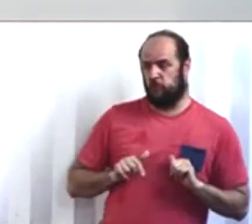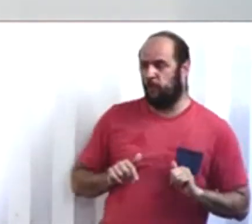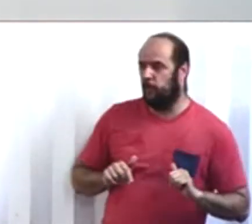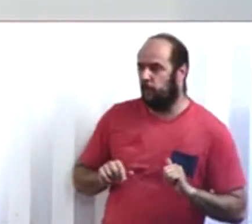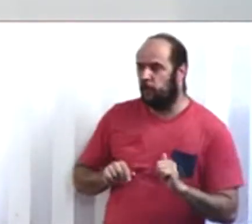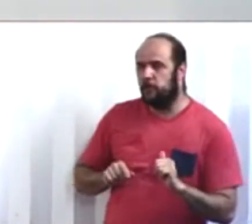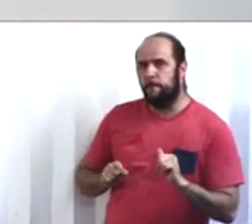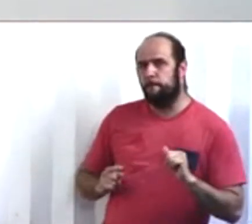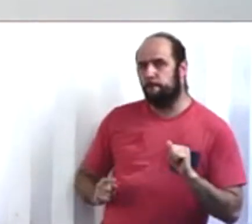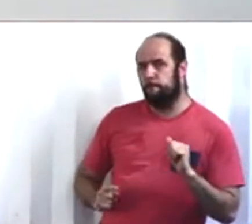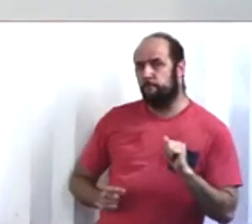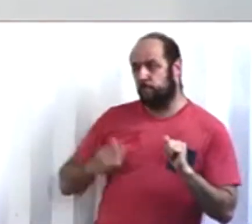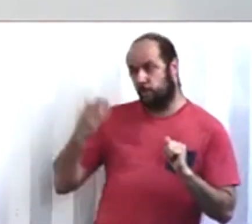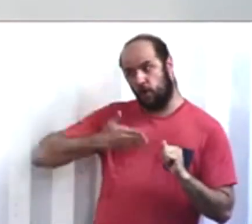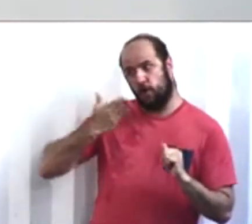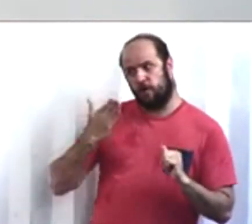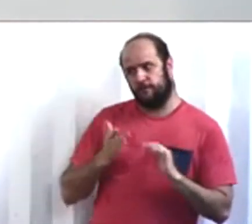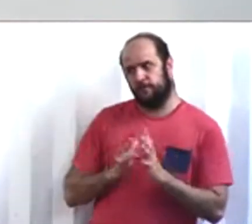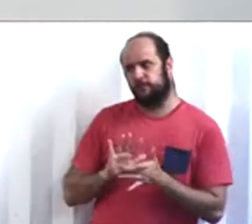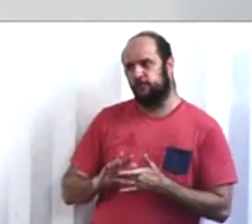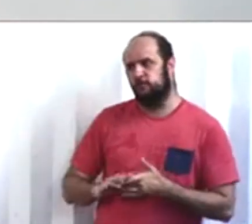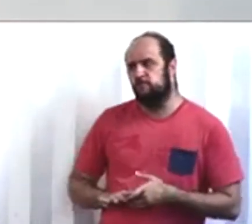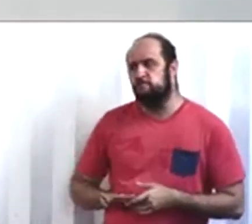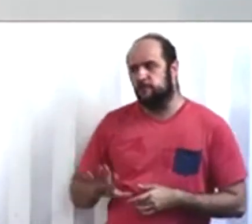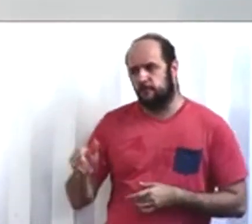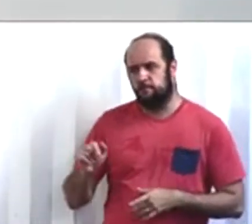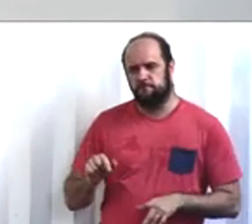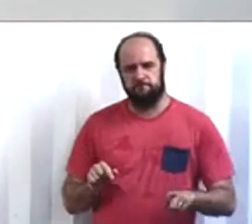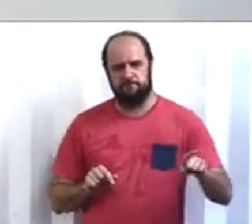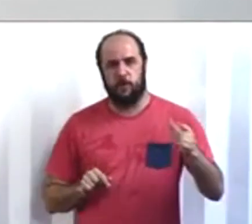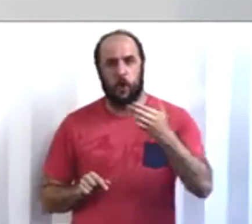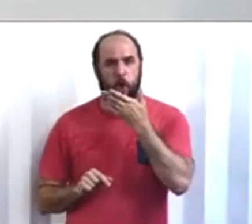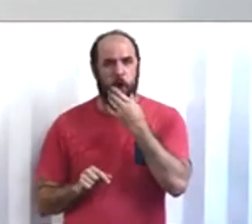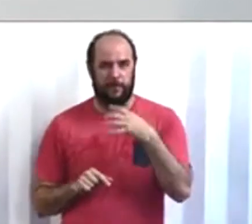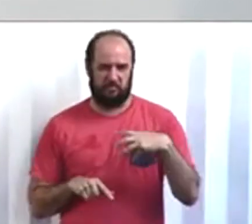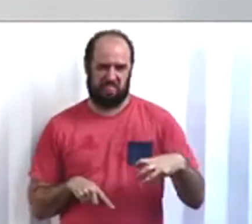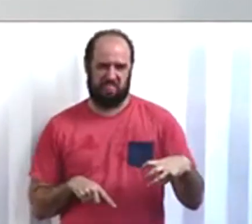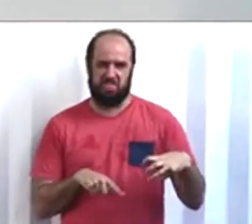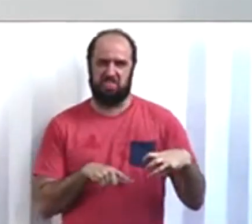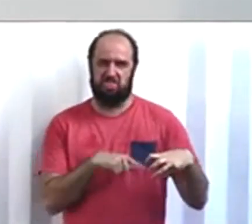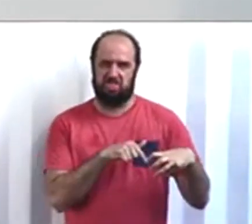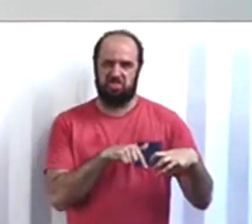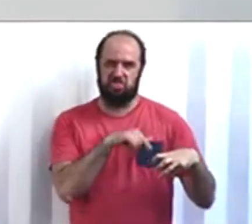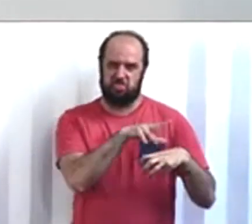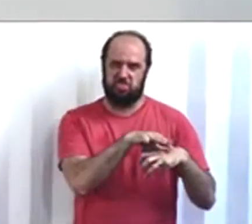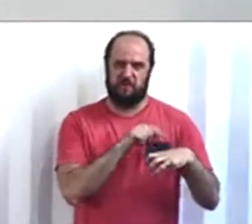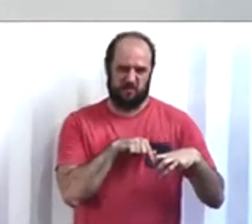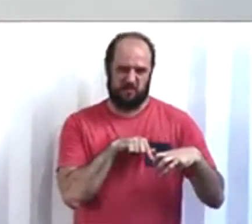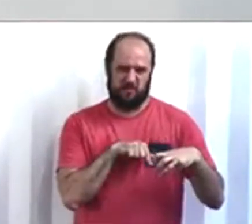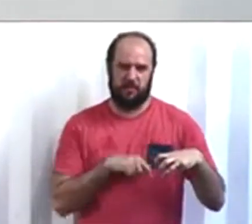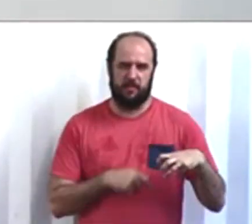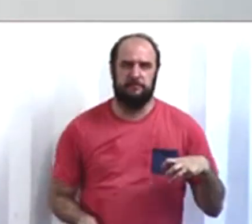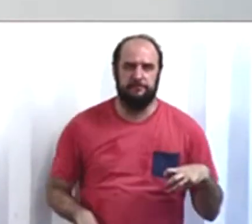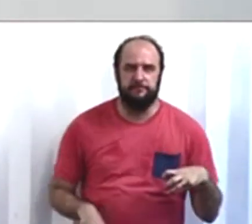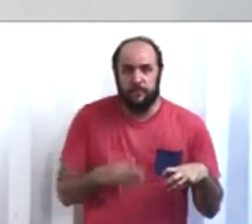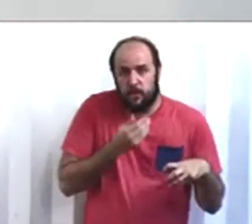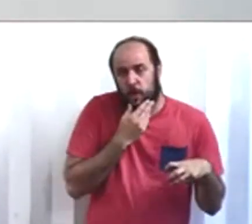testarem a Jesus, eles apontam para um homem que está com a mão ressequida. E esse homem está